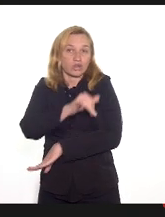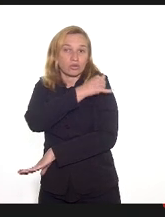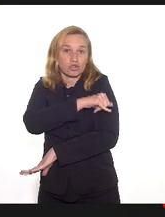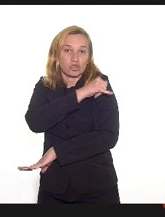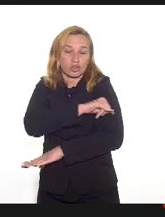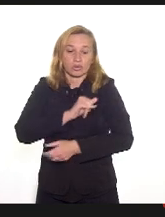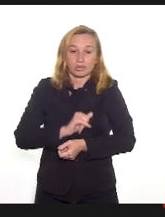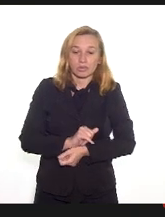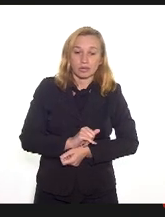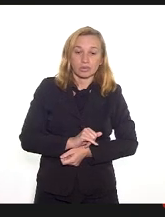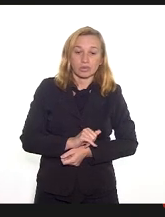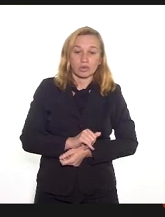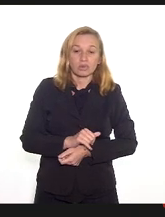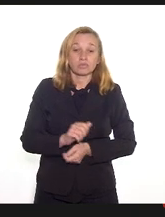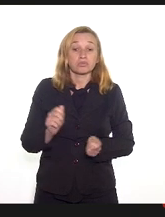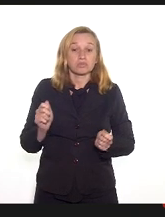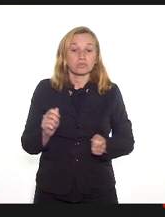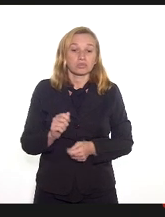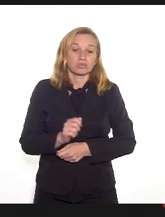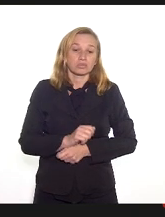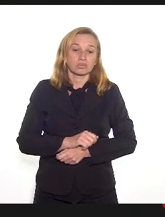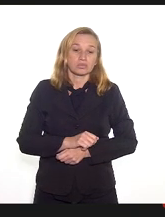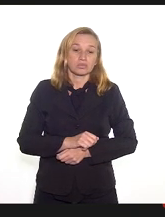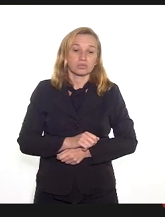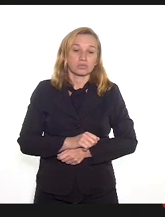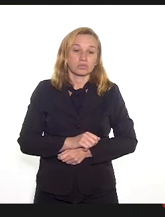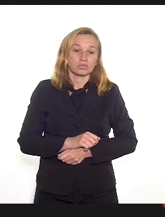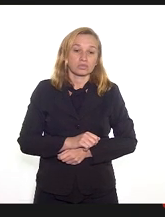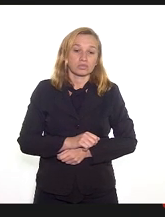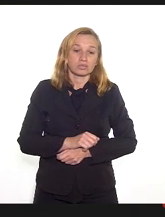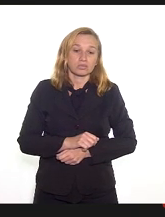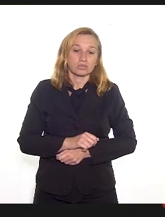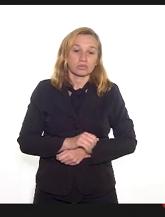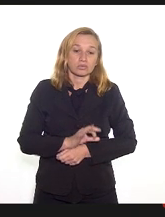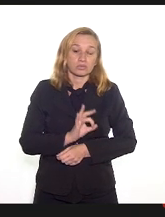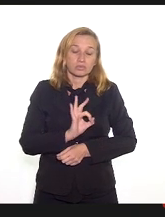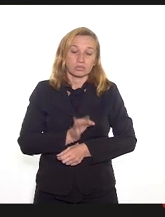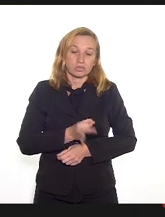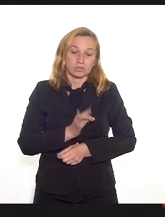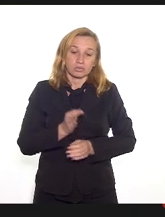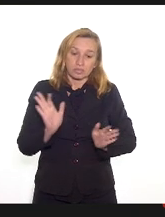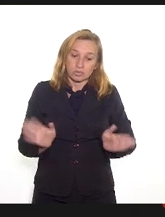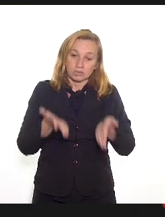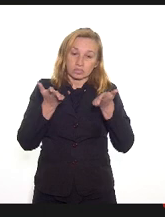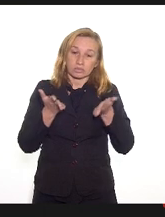Janeiro tem uma posição muito pródiga nessa